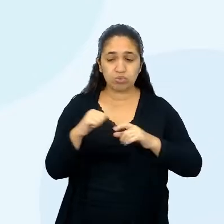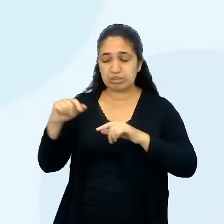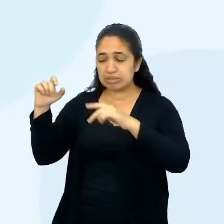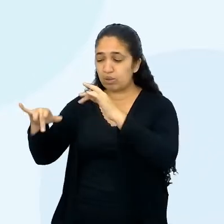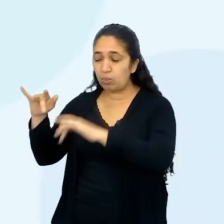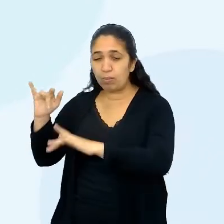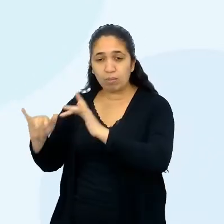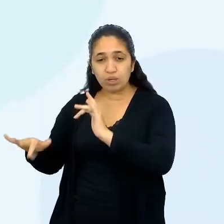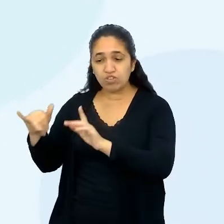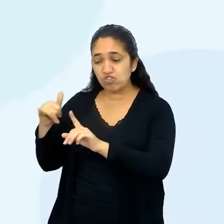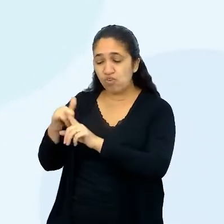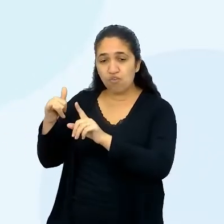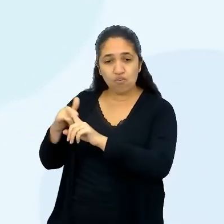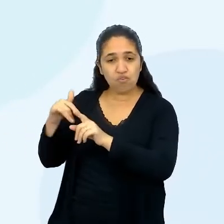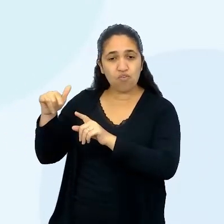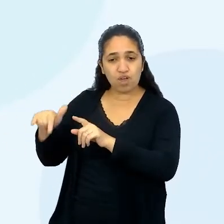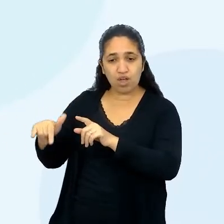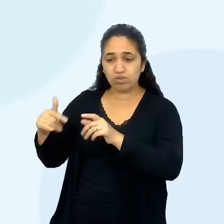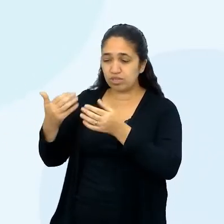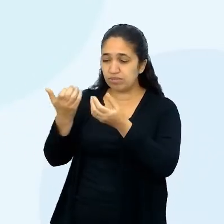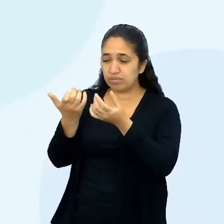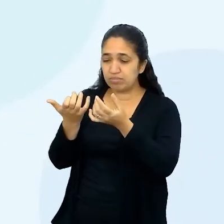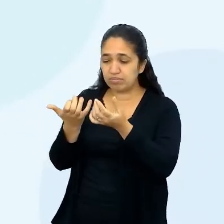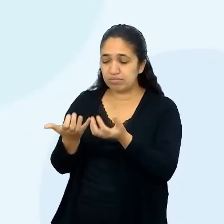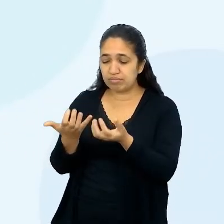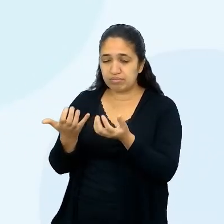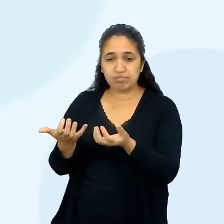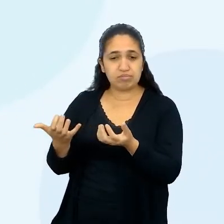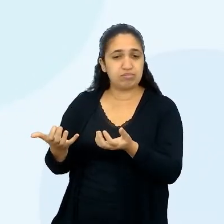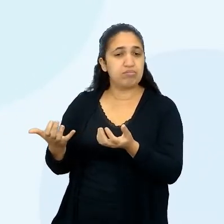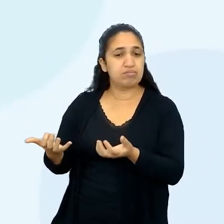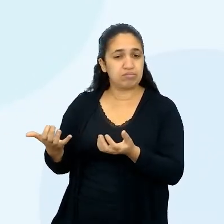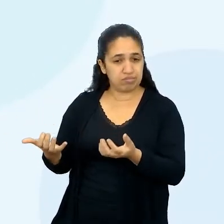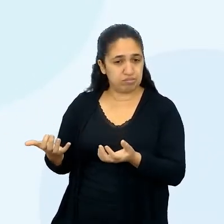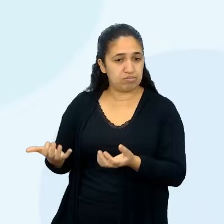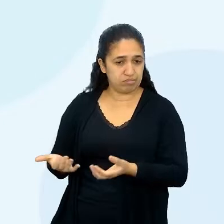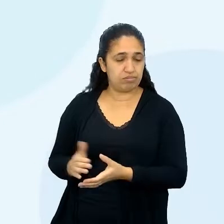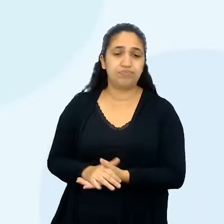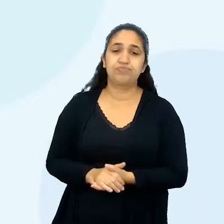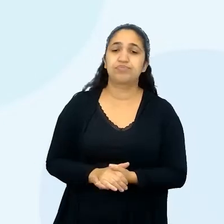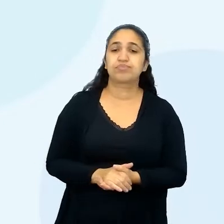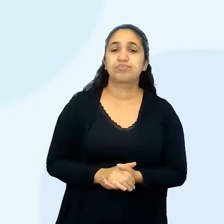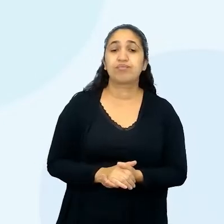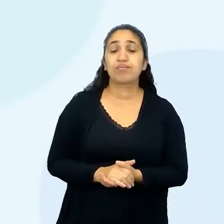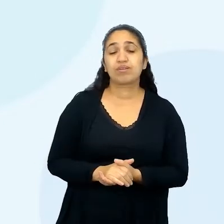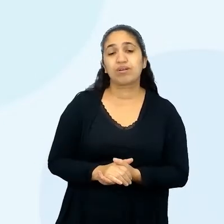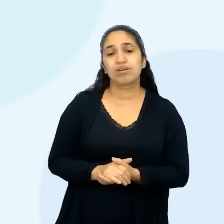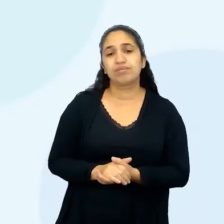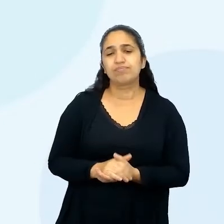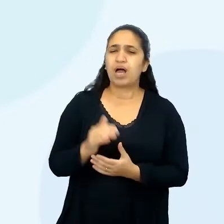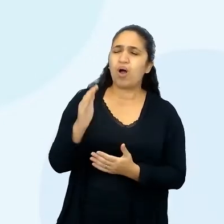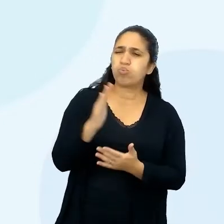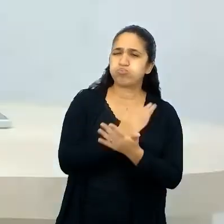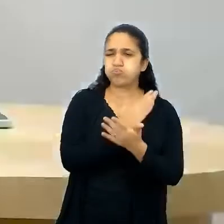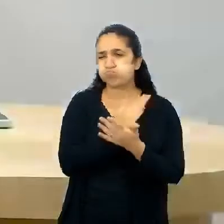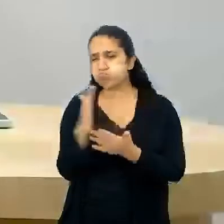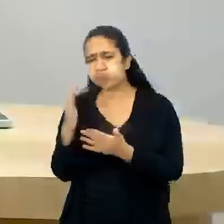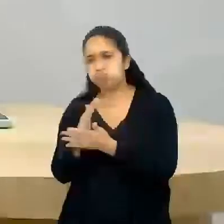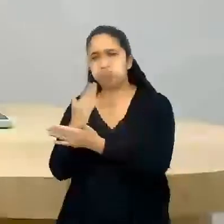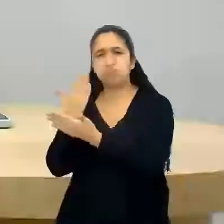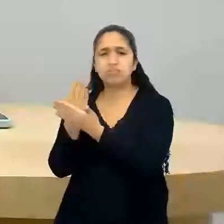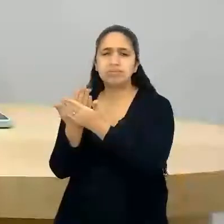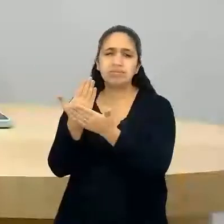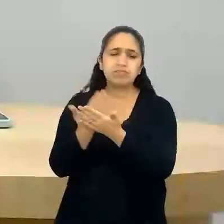ferro e alumínio que vão se acumular no horizonte logo abaixo, né? Alguns estudos aí,